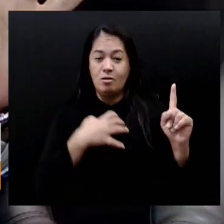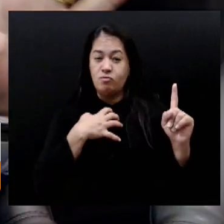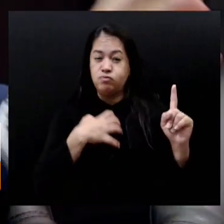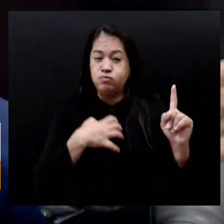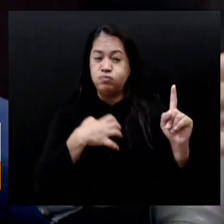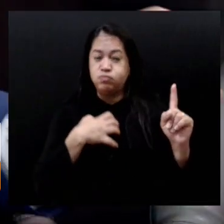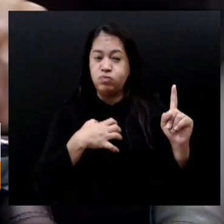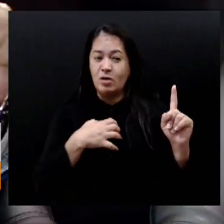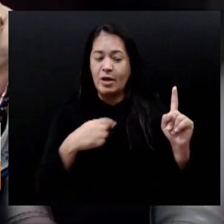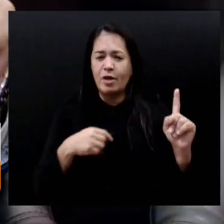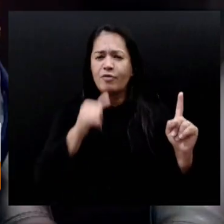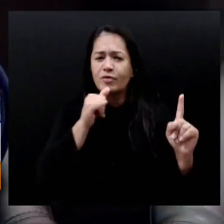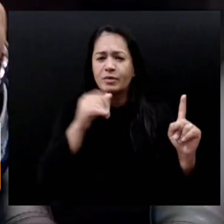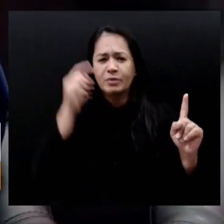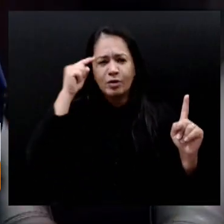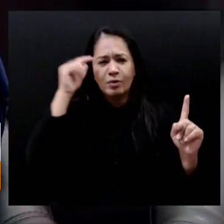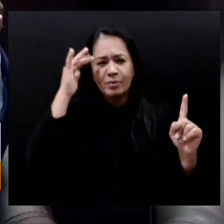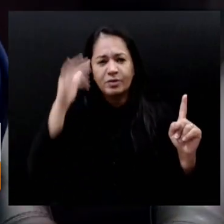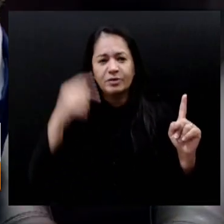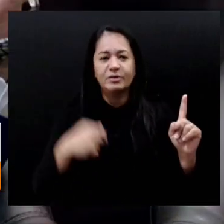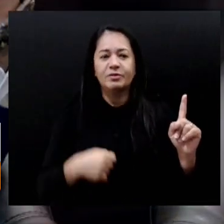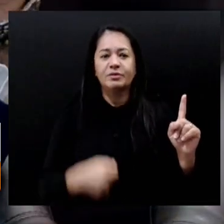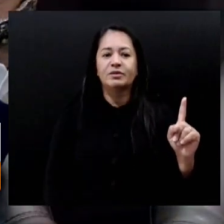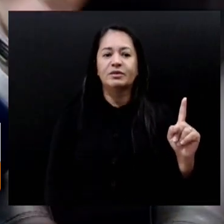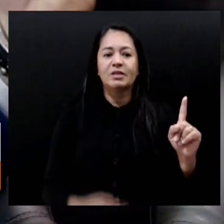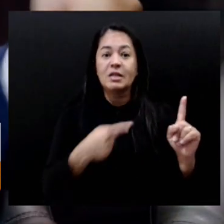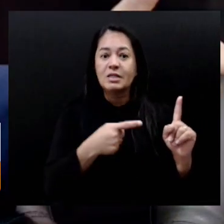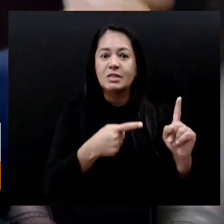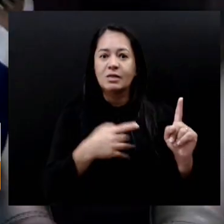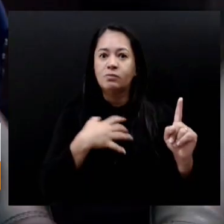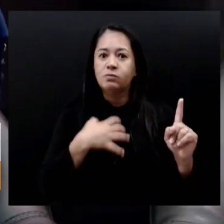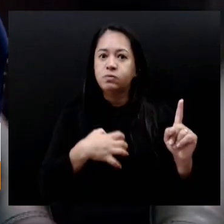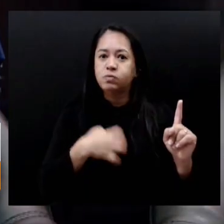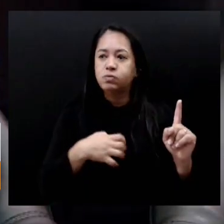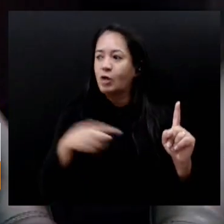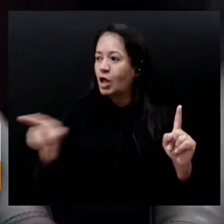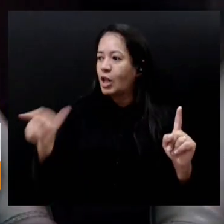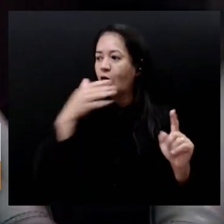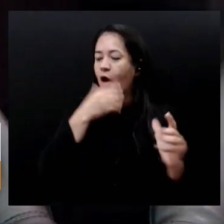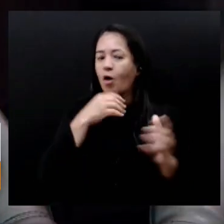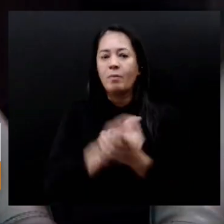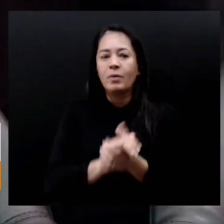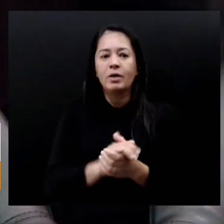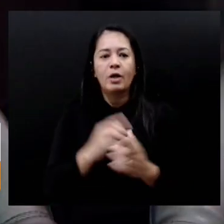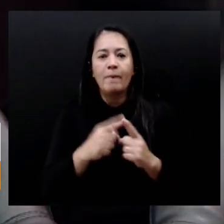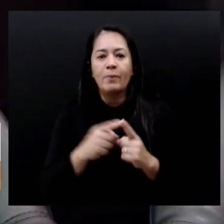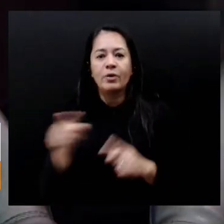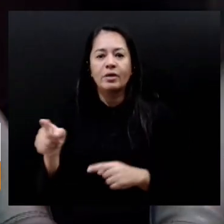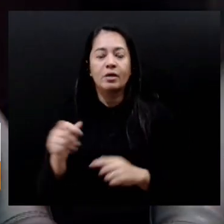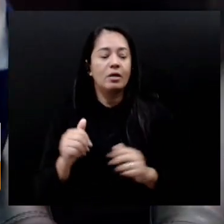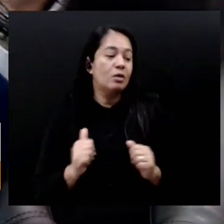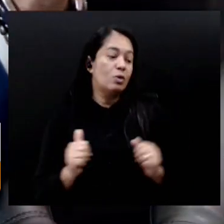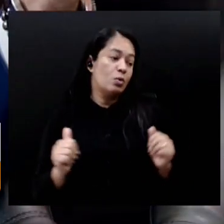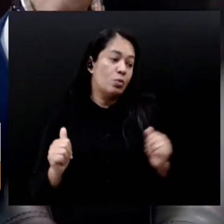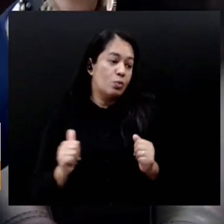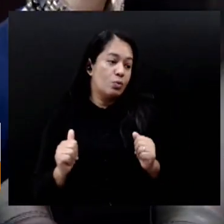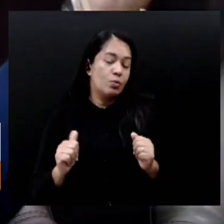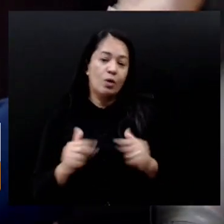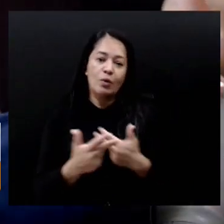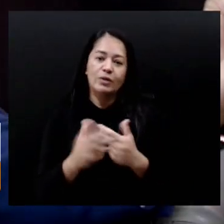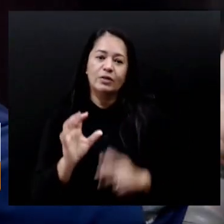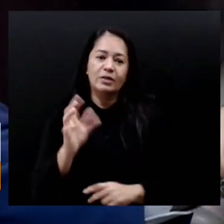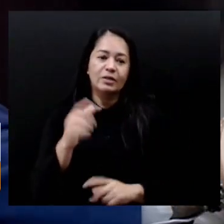imaginar de raiva boa. A mulher estava irritada com o marido porque ele não reagia às situações que estavam acontecendo. Então, assim, ela estava esperando um pouco mais